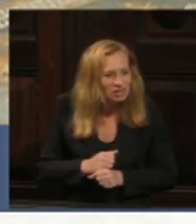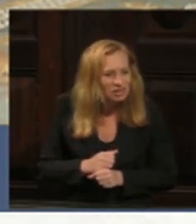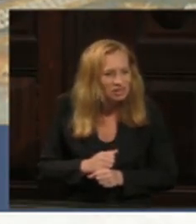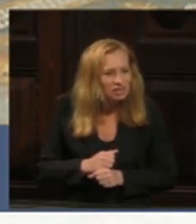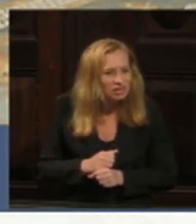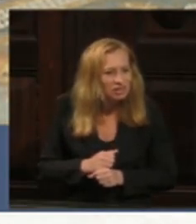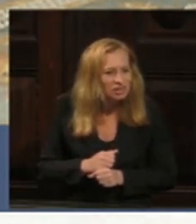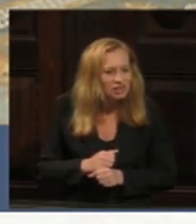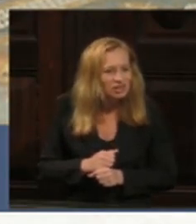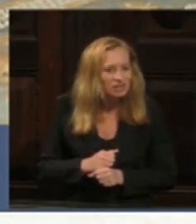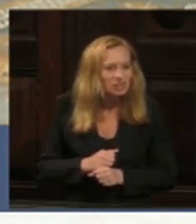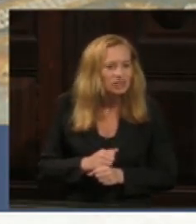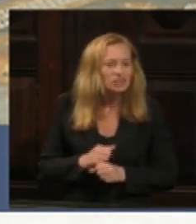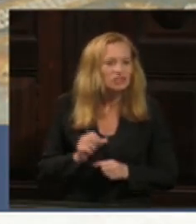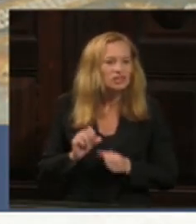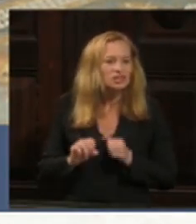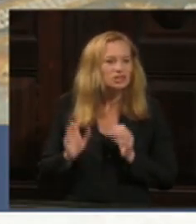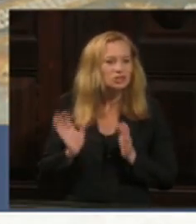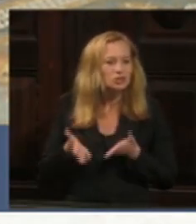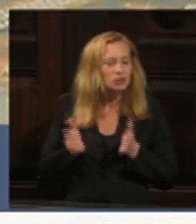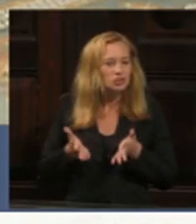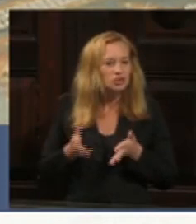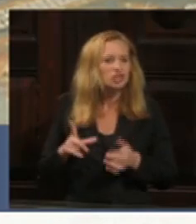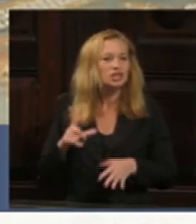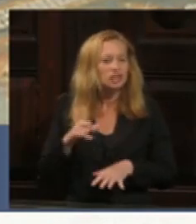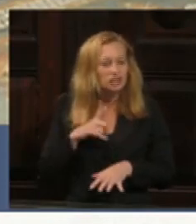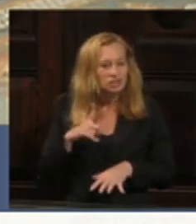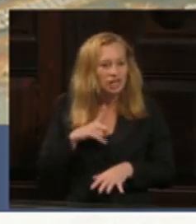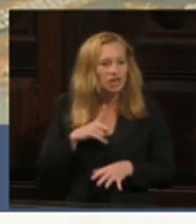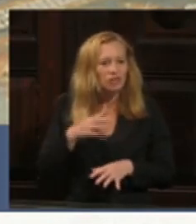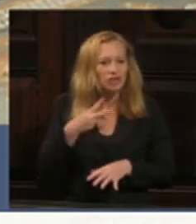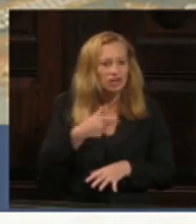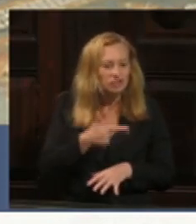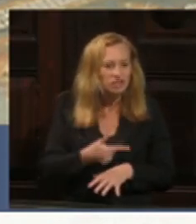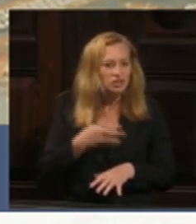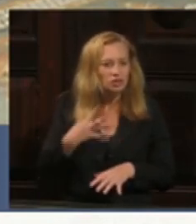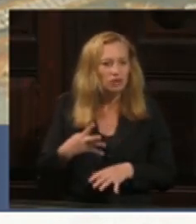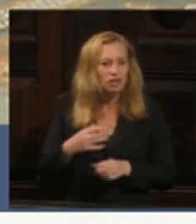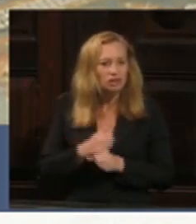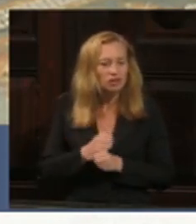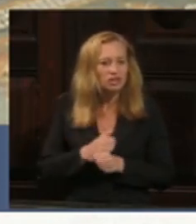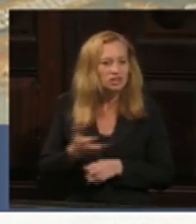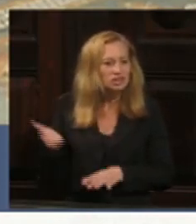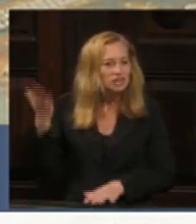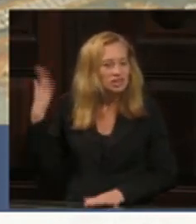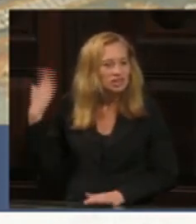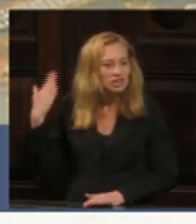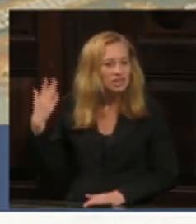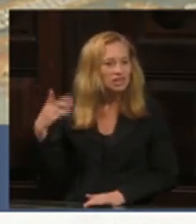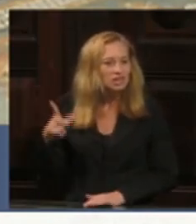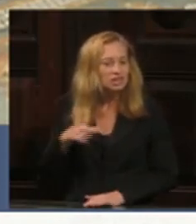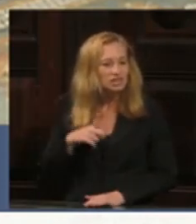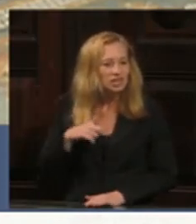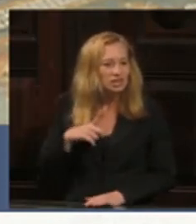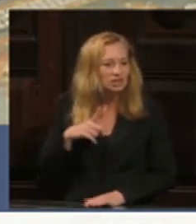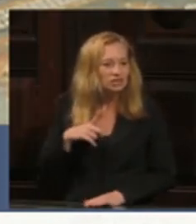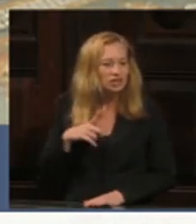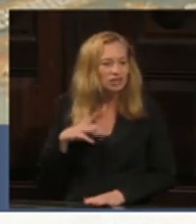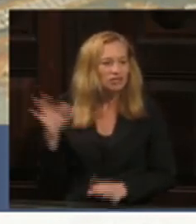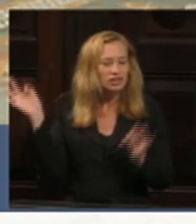fazendo, completando hoje. E eu tenho, há 24 anos atrás, eu tive a felicidade de